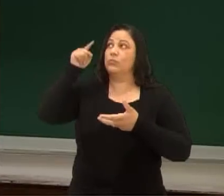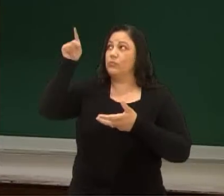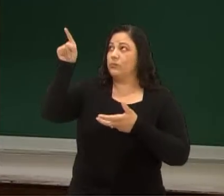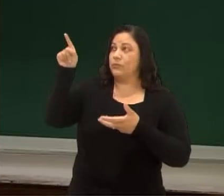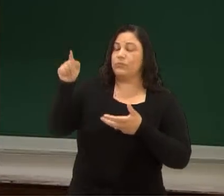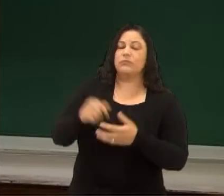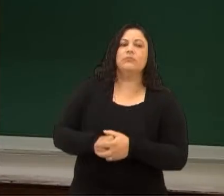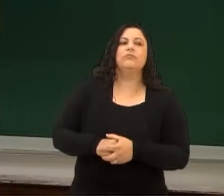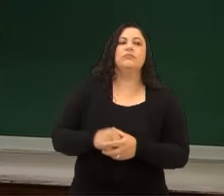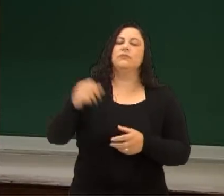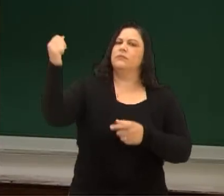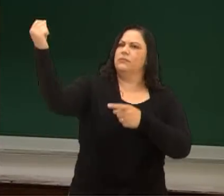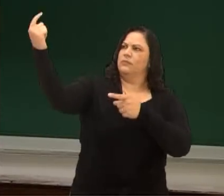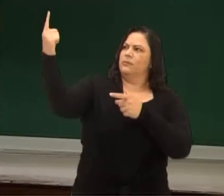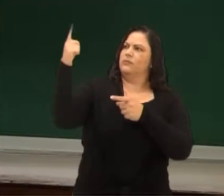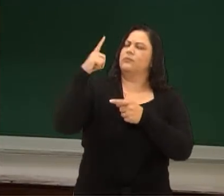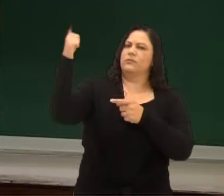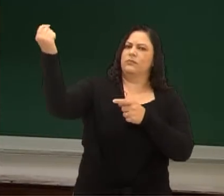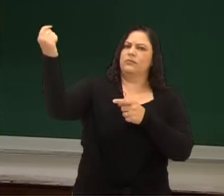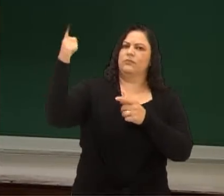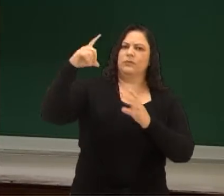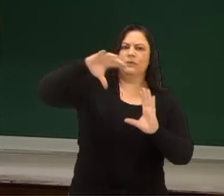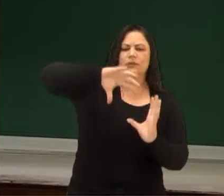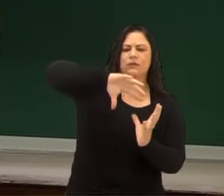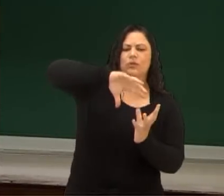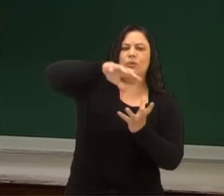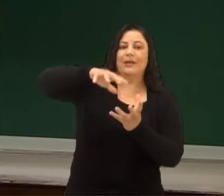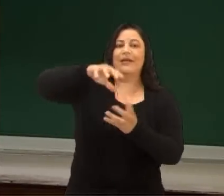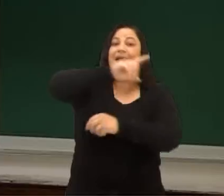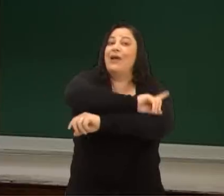está sendo iluminada pela luz do Sol será, então, o